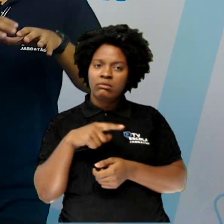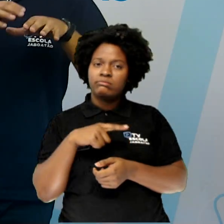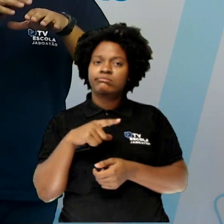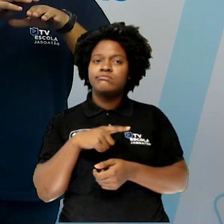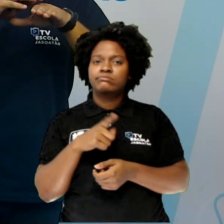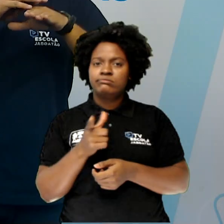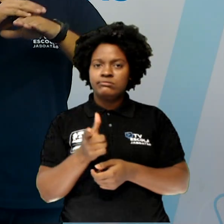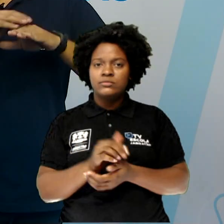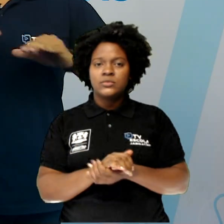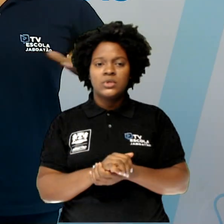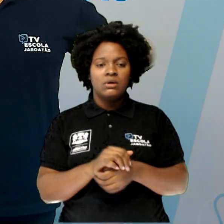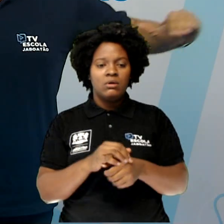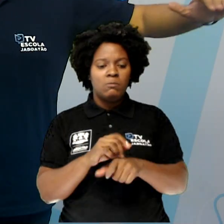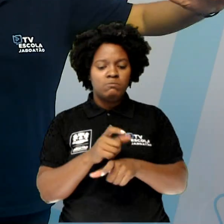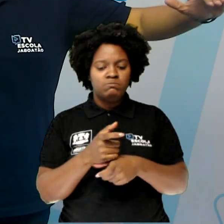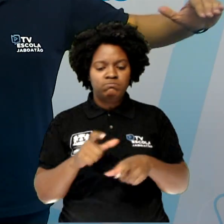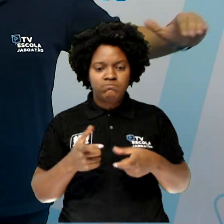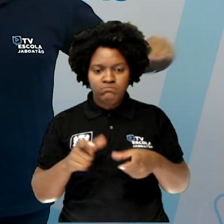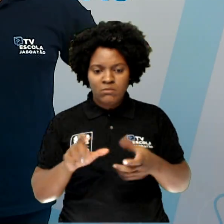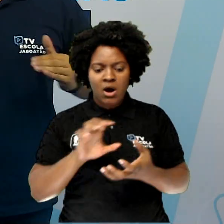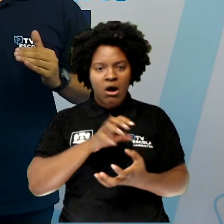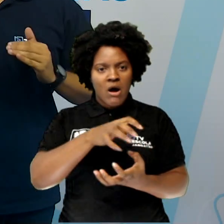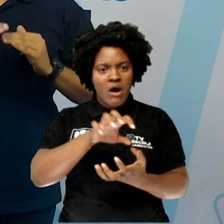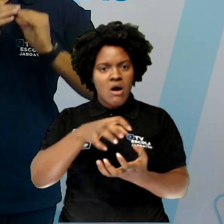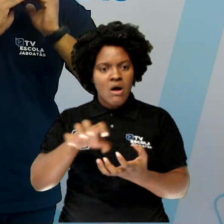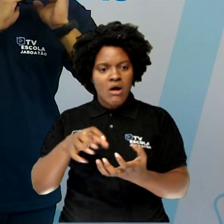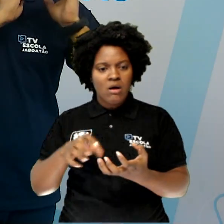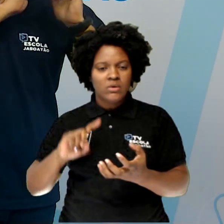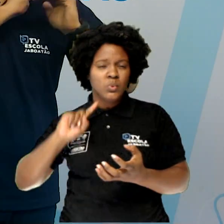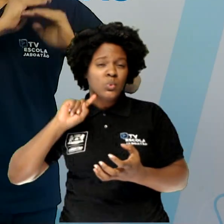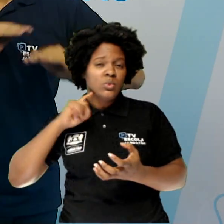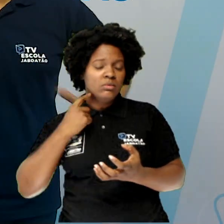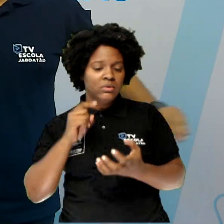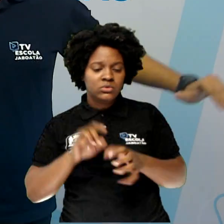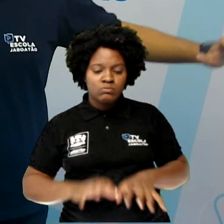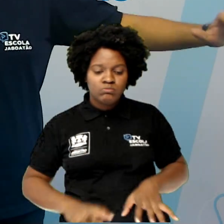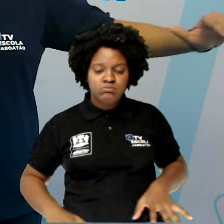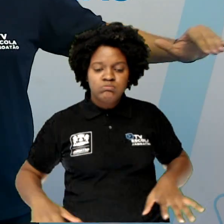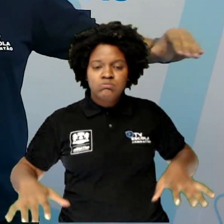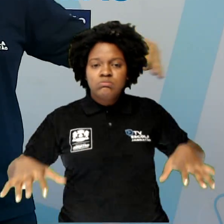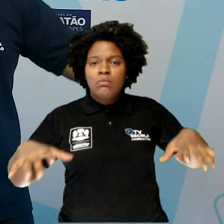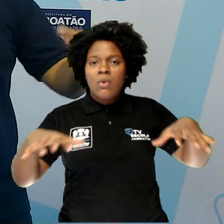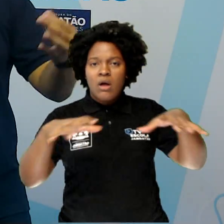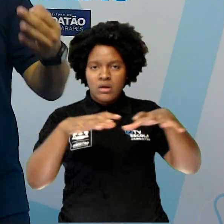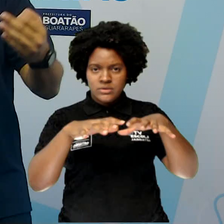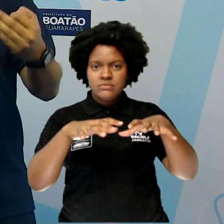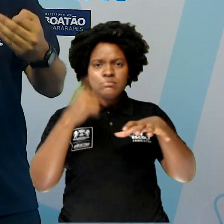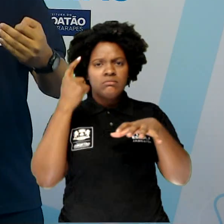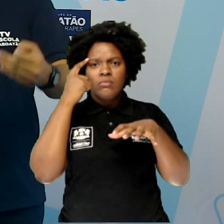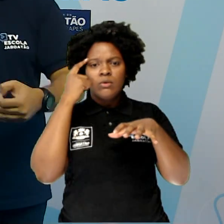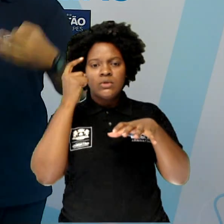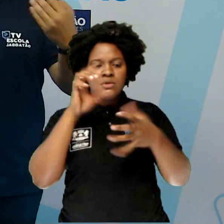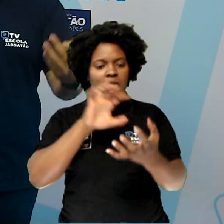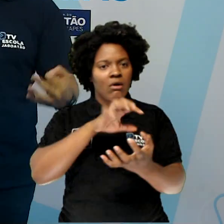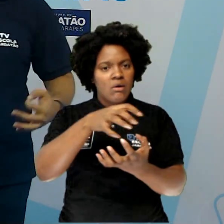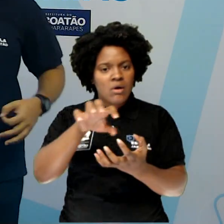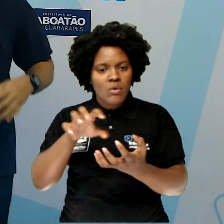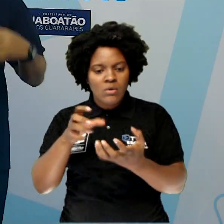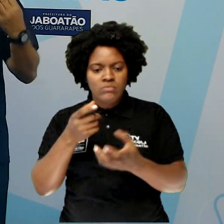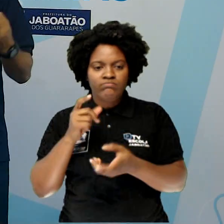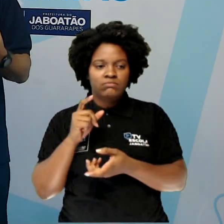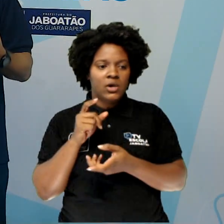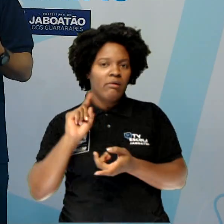aí grandes continentes de lixo. Imagina um novo continente se formando, só que esse continente é de plástico, é